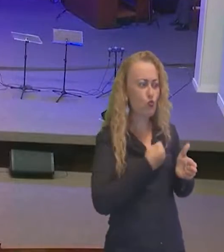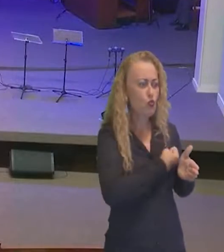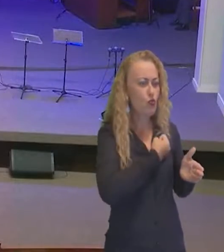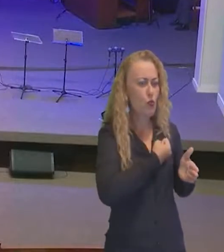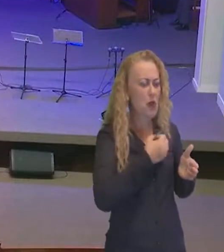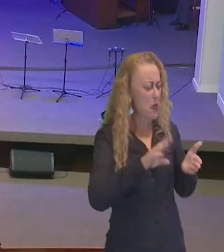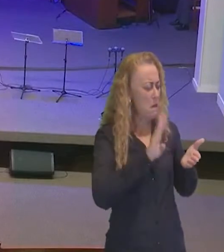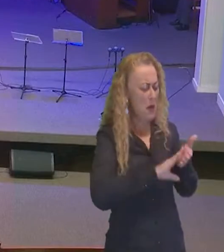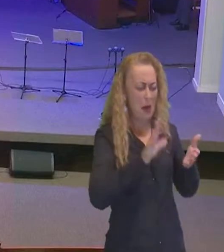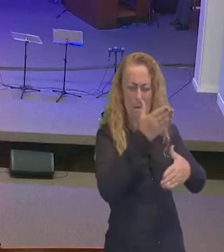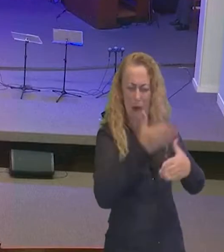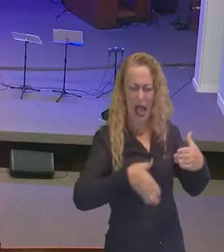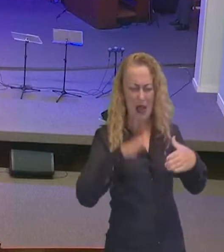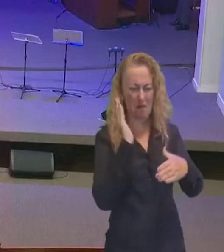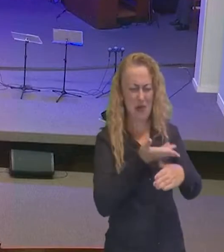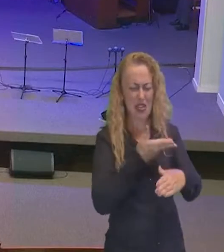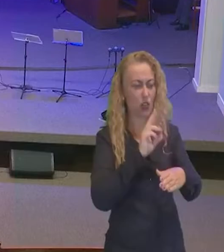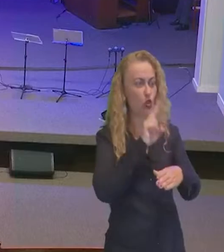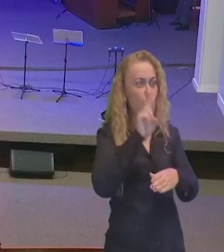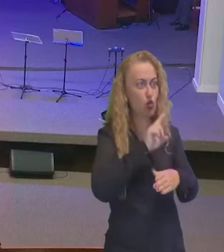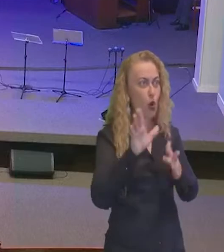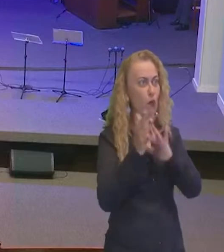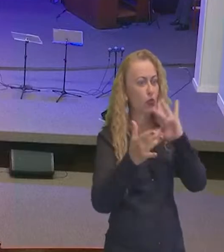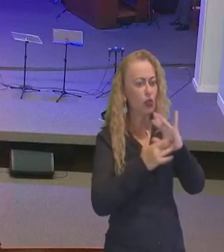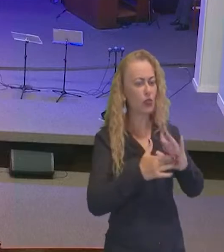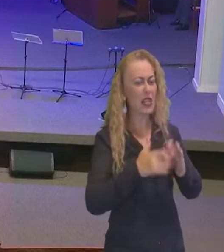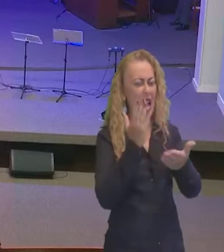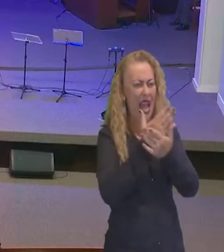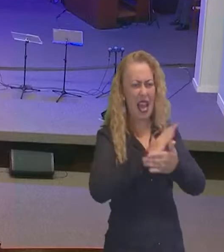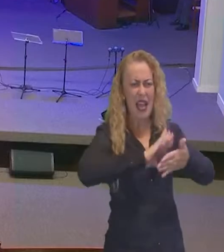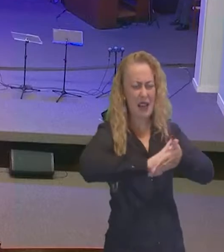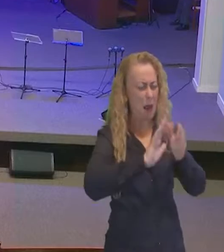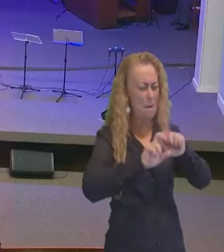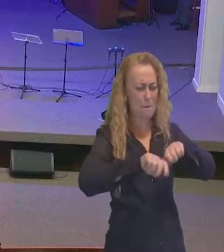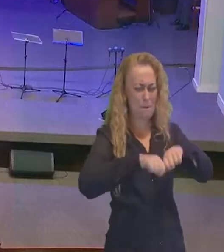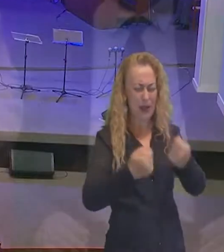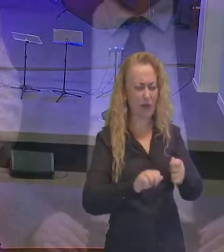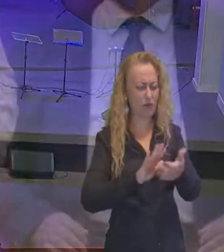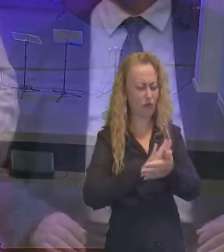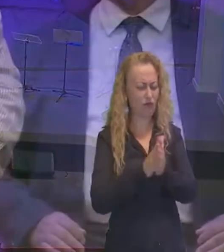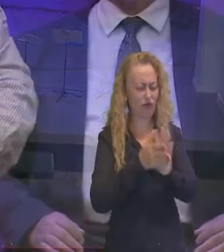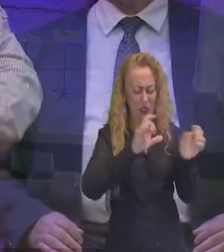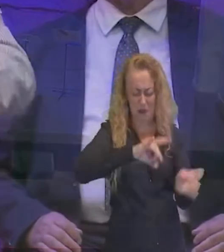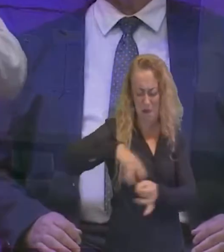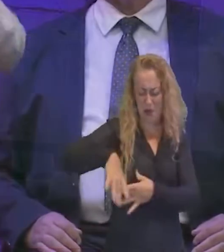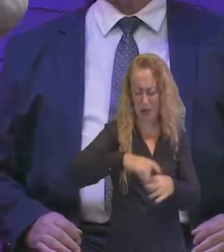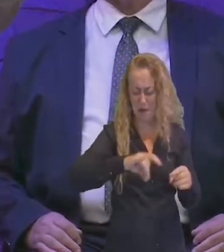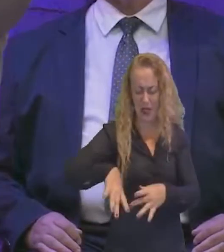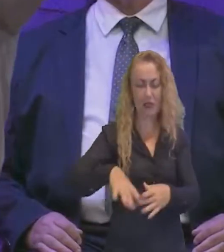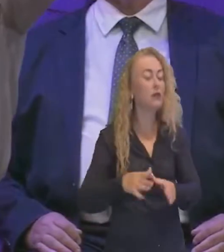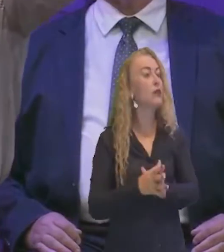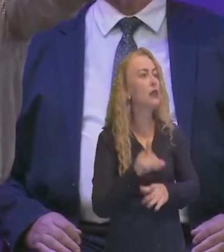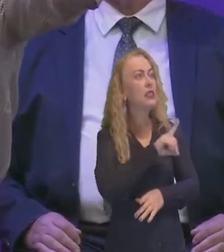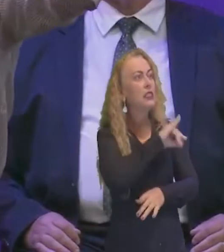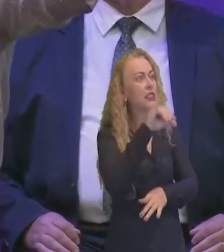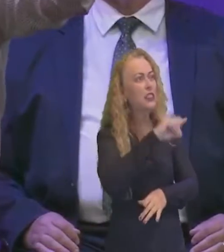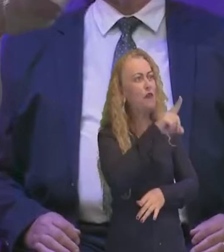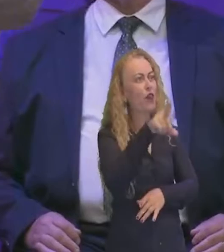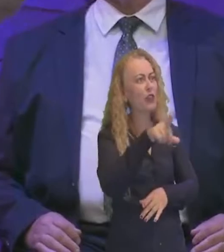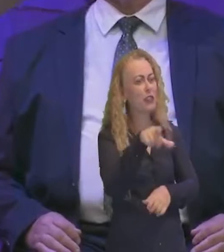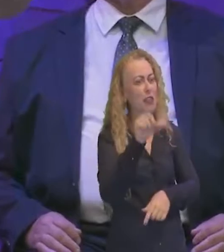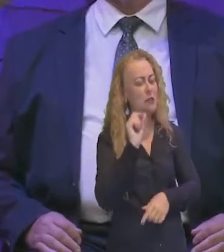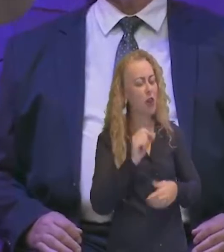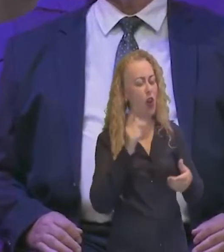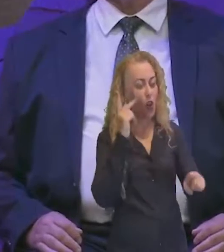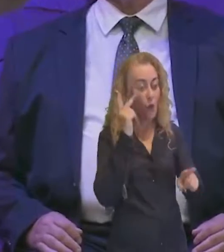de Jesus. Em nome de Jesus, você vai rasgar, você vai abandonar esse negócio aí. Se você tem marcado um encontro para amanhã,